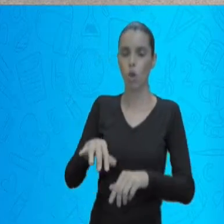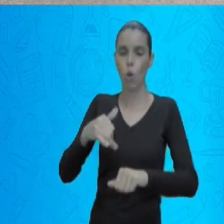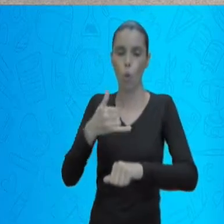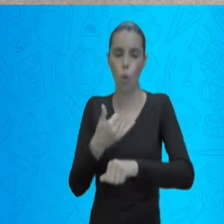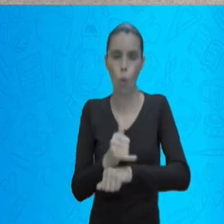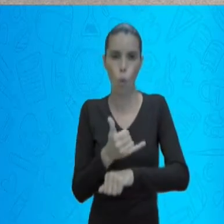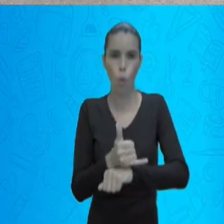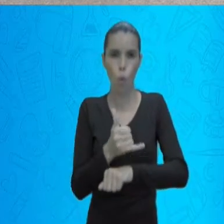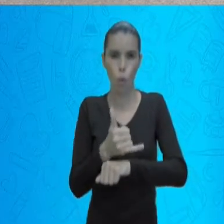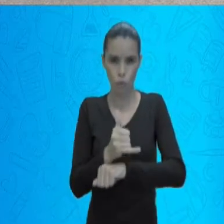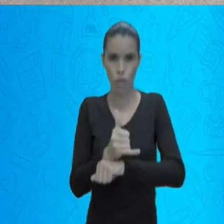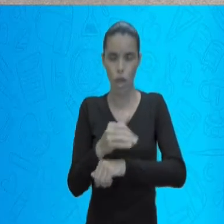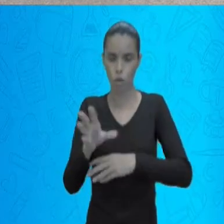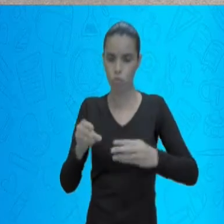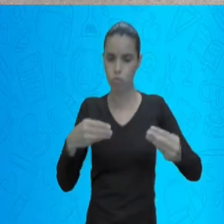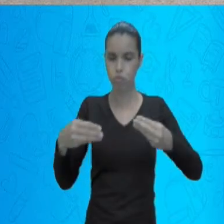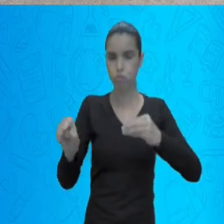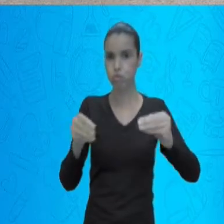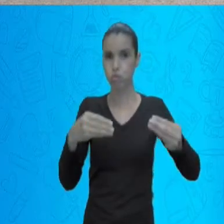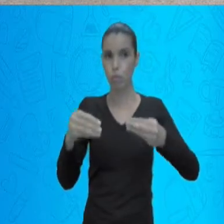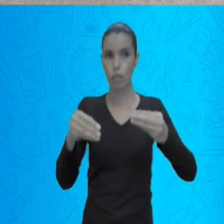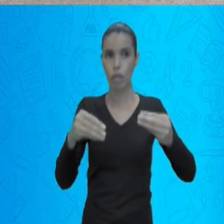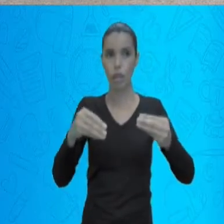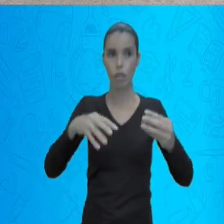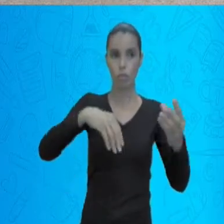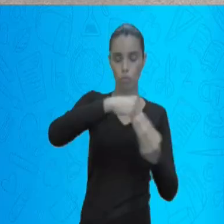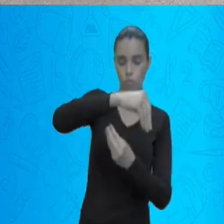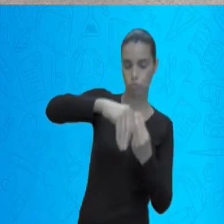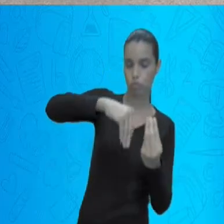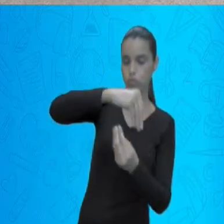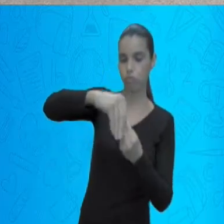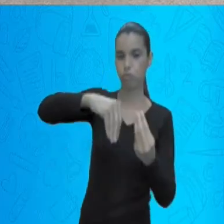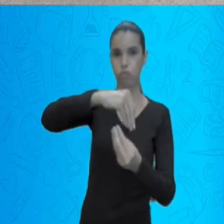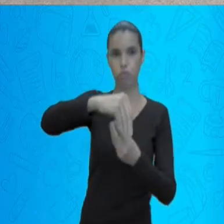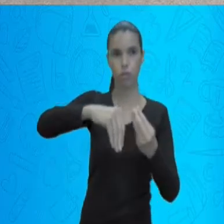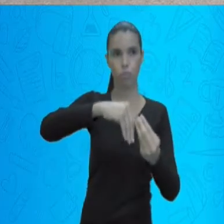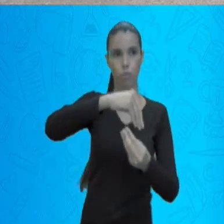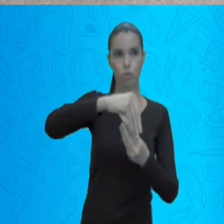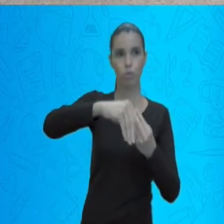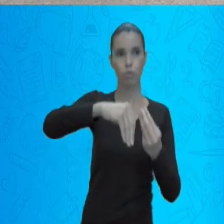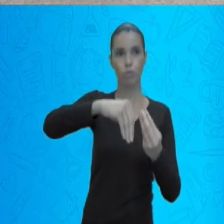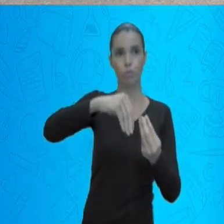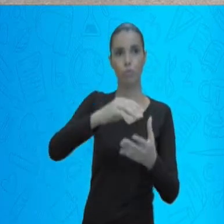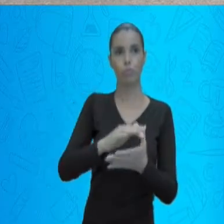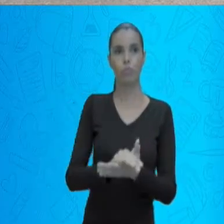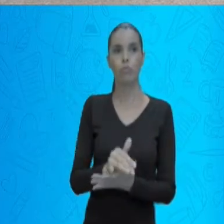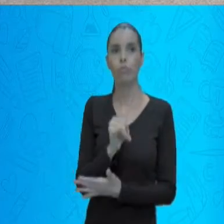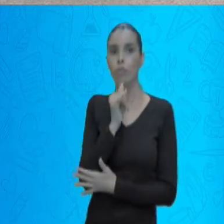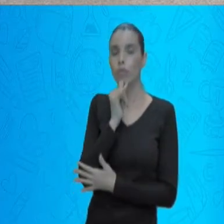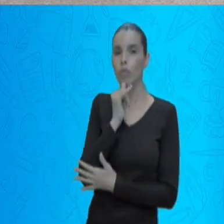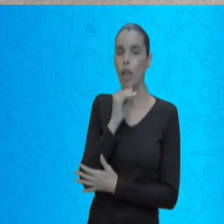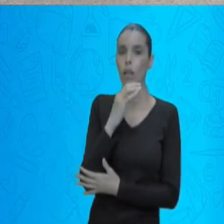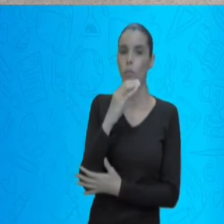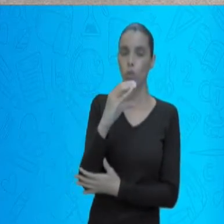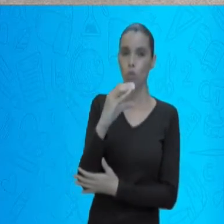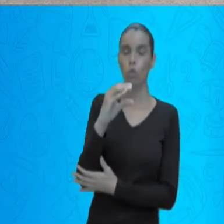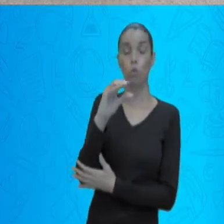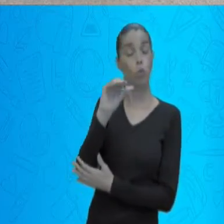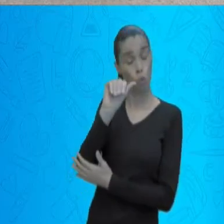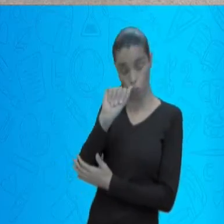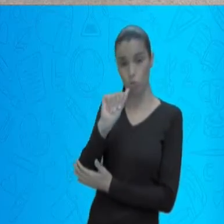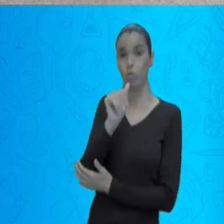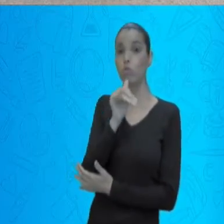mistura entre metais. Quando a gente vê uma liga metálica, um aço,